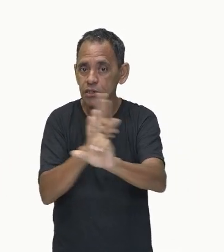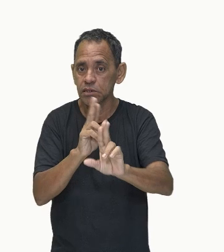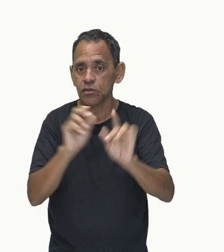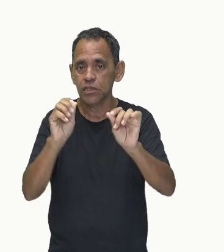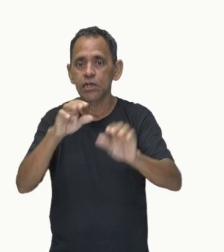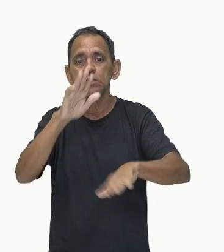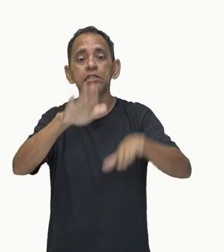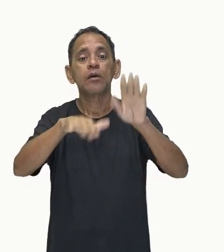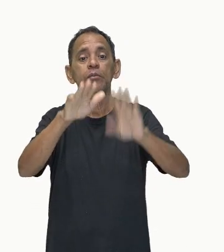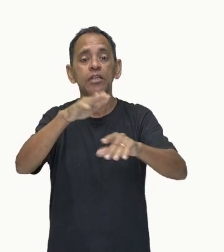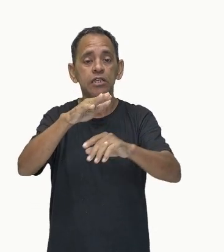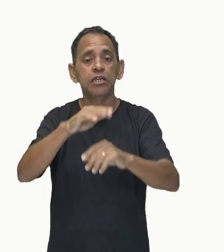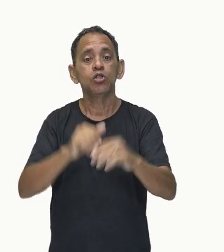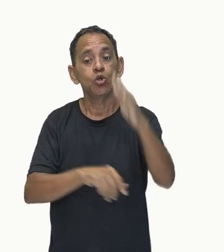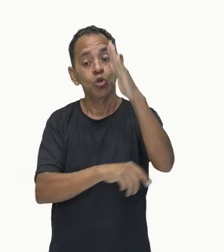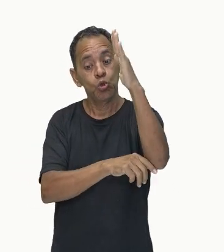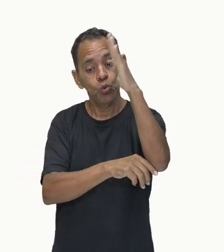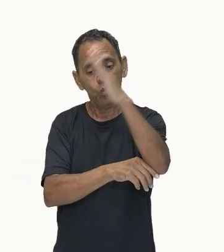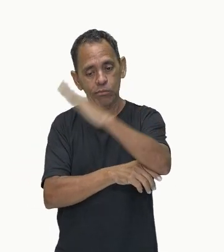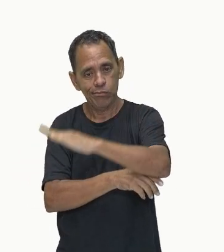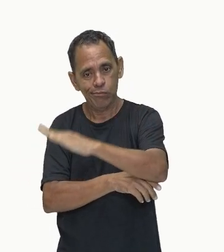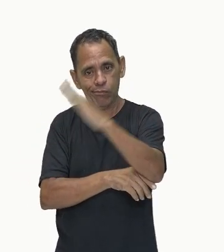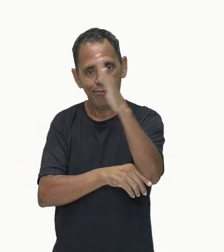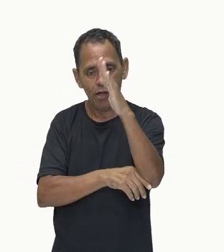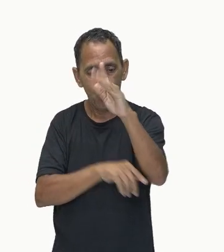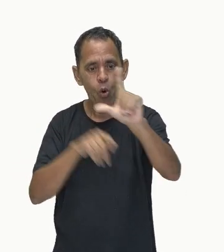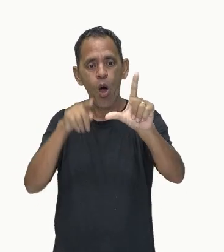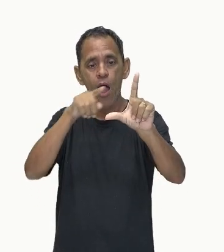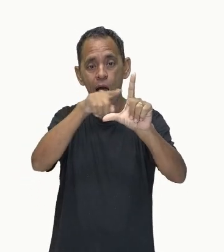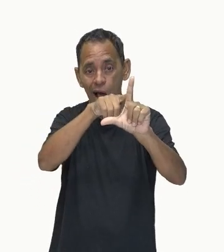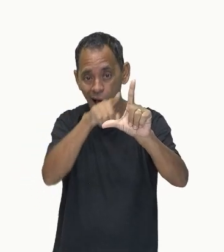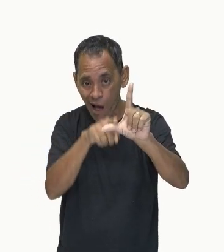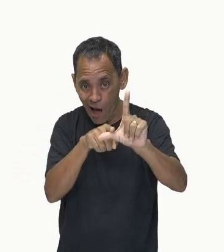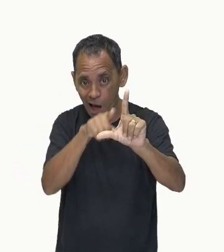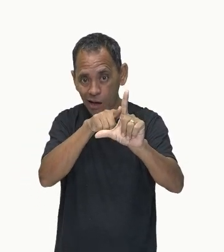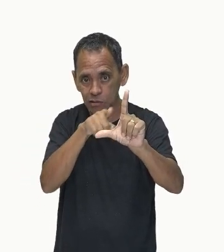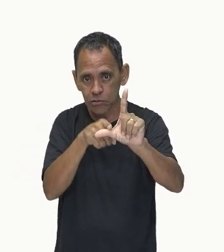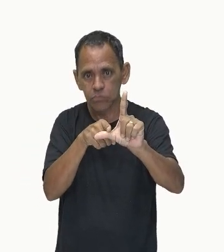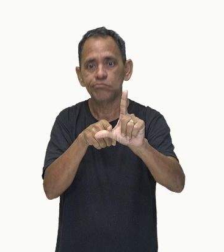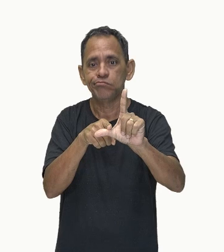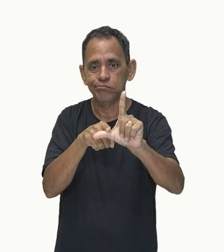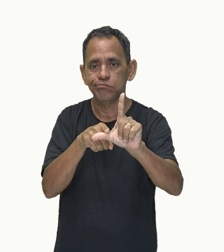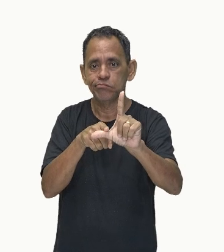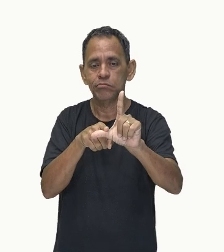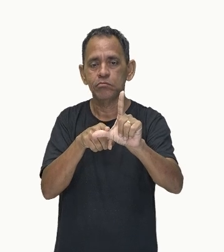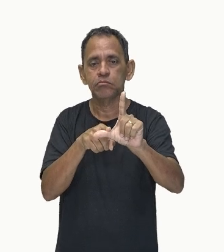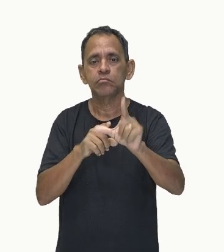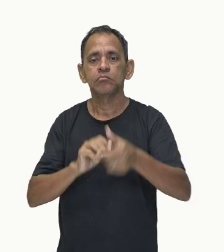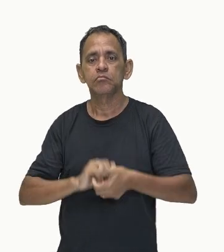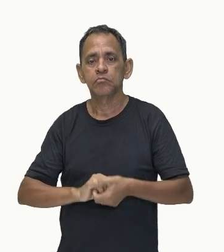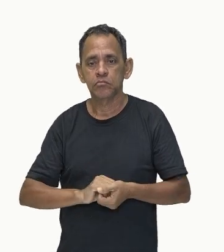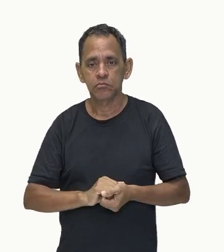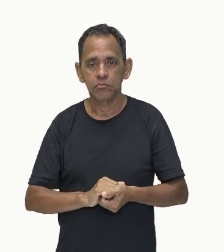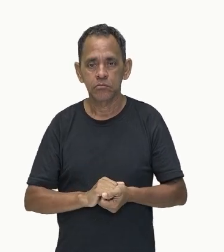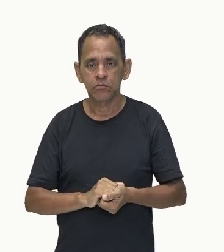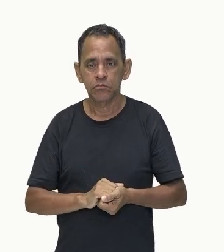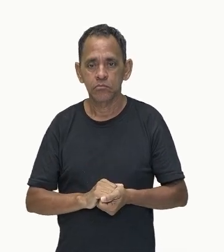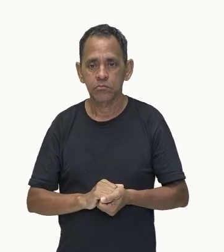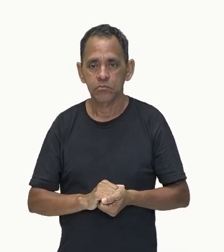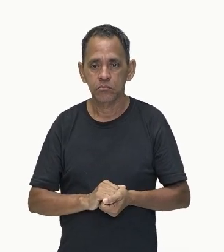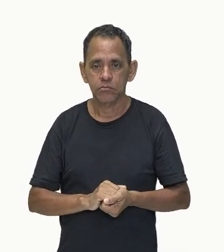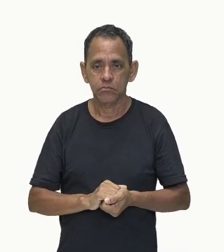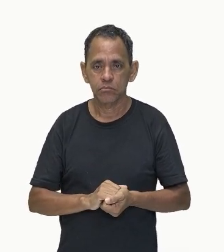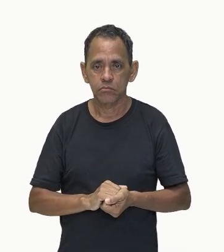do ângulo que essa força foi aplicada. Na verdade, é o cosseno desse ângulo. Veja aqui que